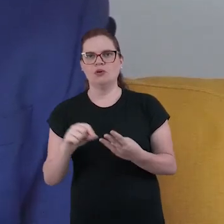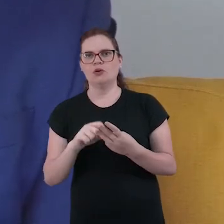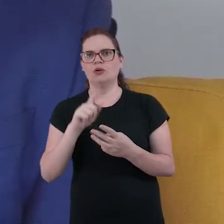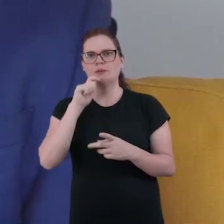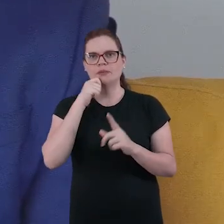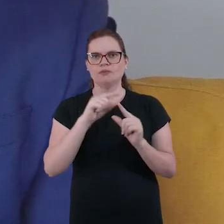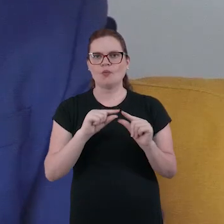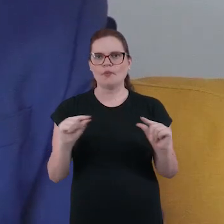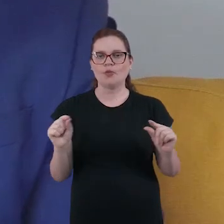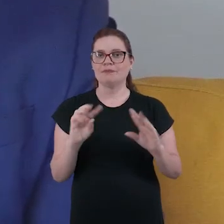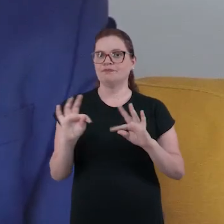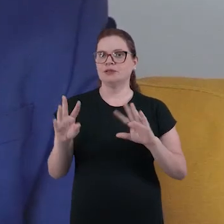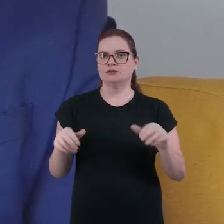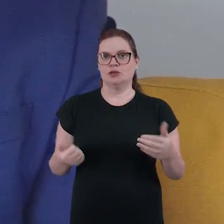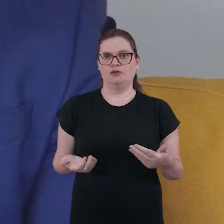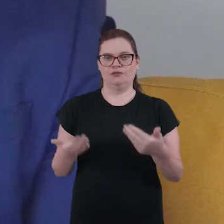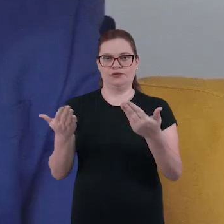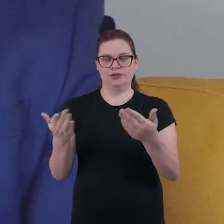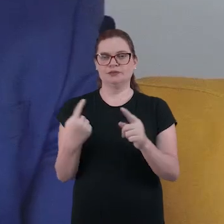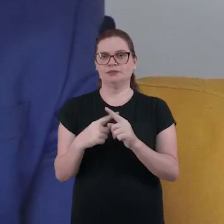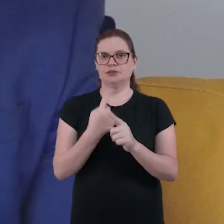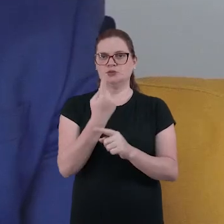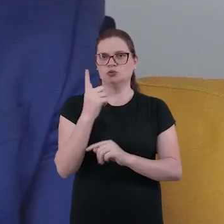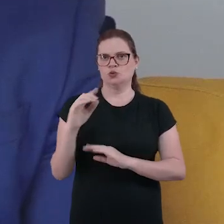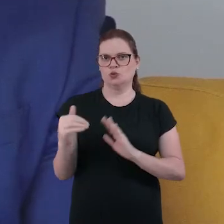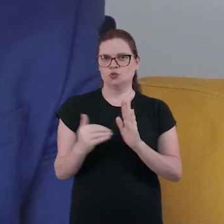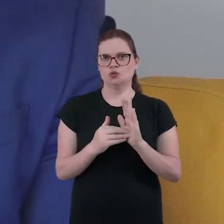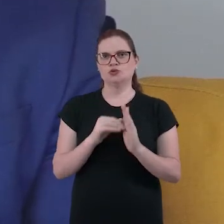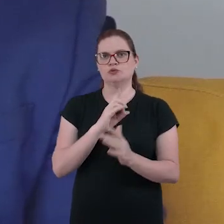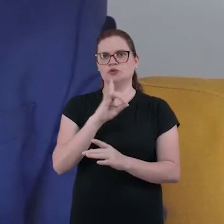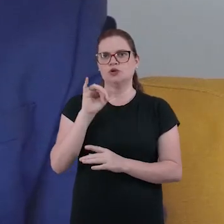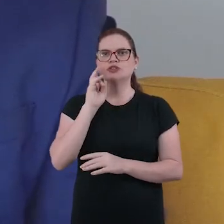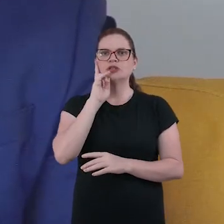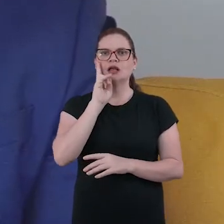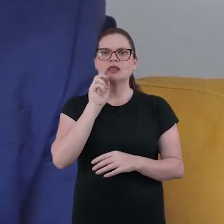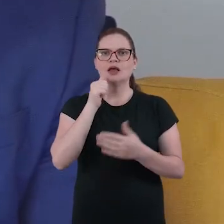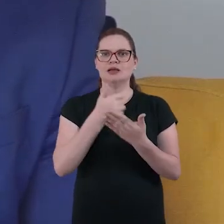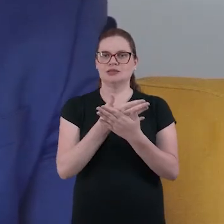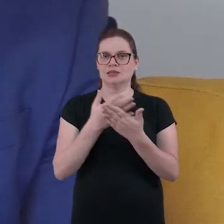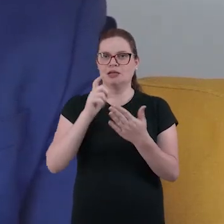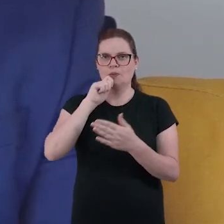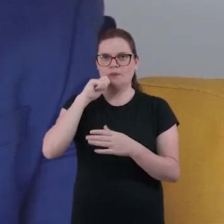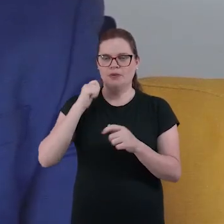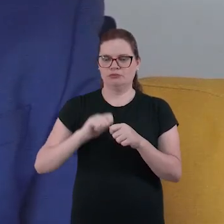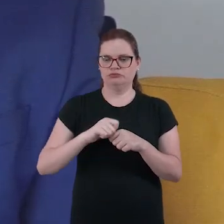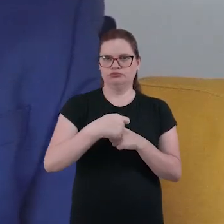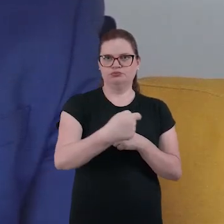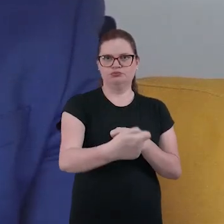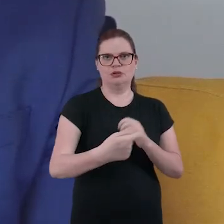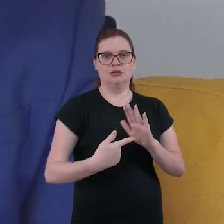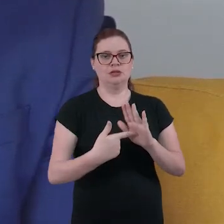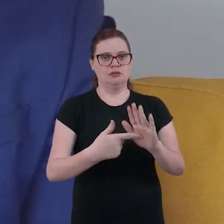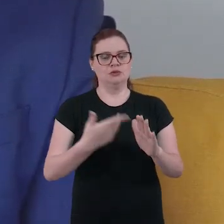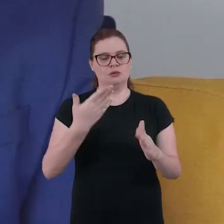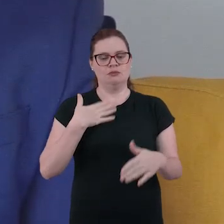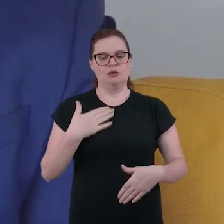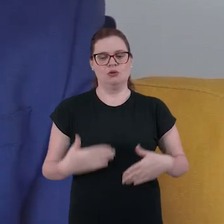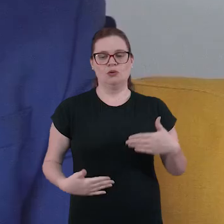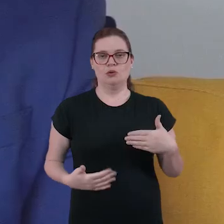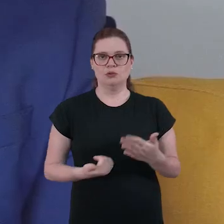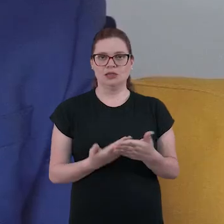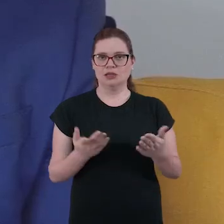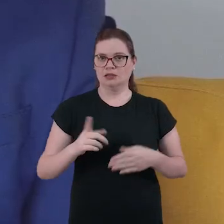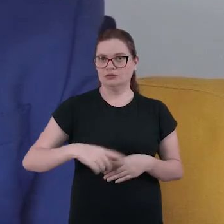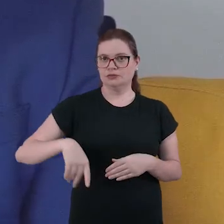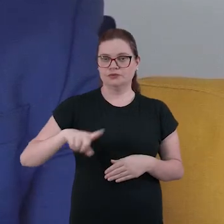nas ofertas de Israel. O pão que Jesus na última ceia partiu e deu aos discípulos dizendo, isto é o meu corpo que é dado por